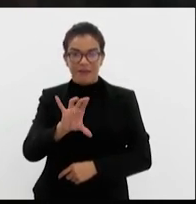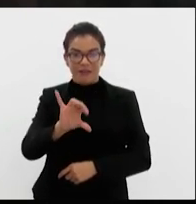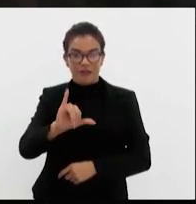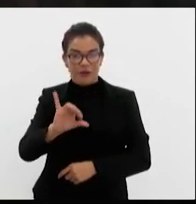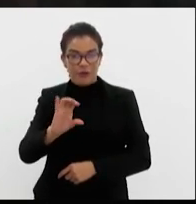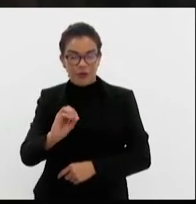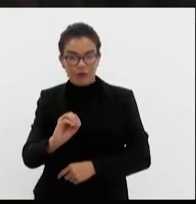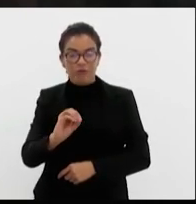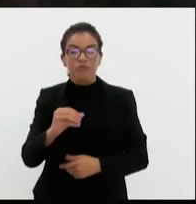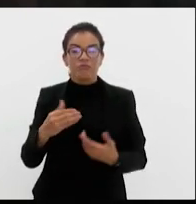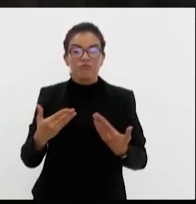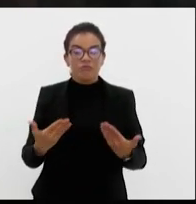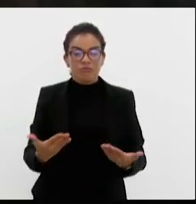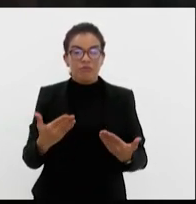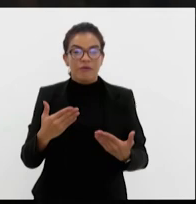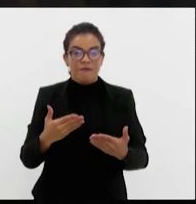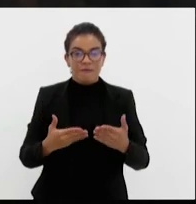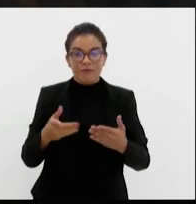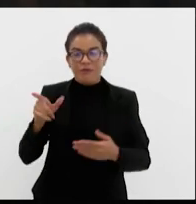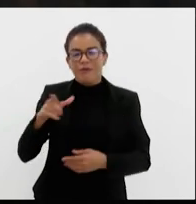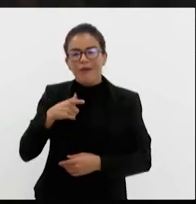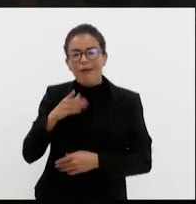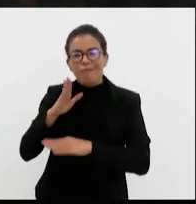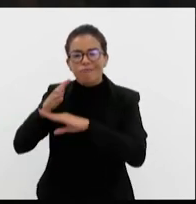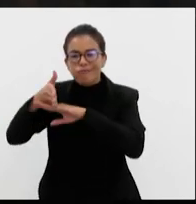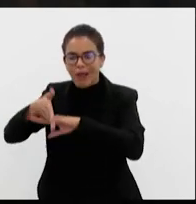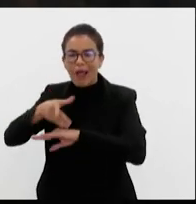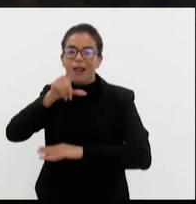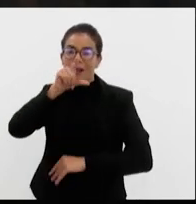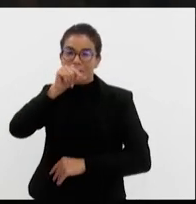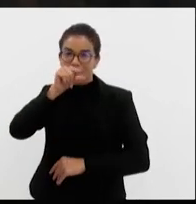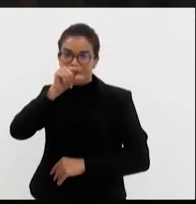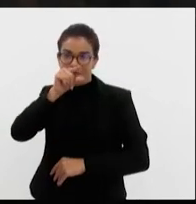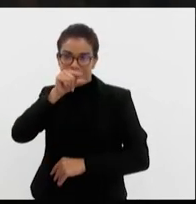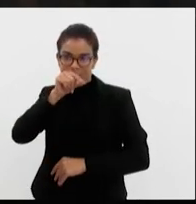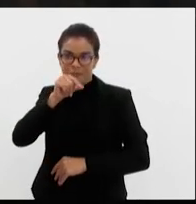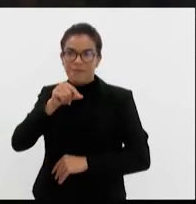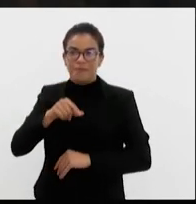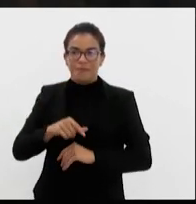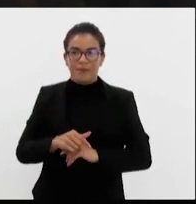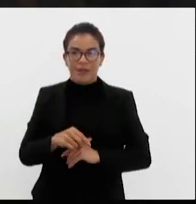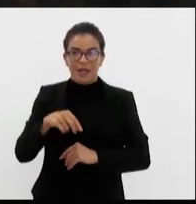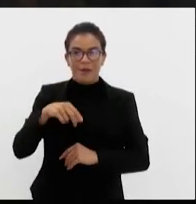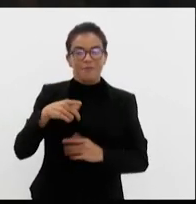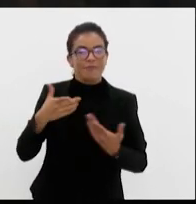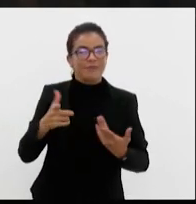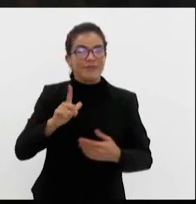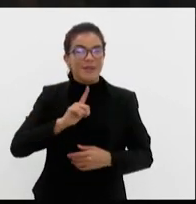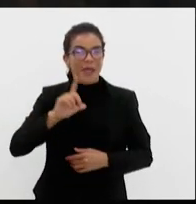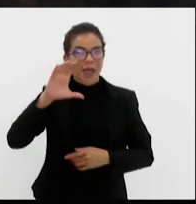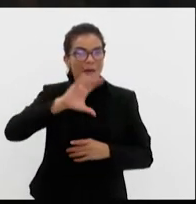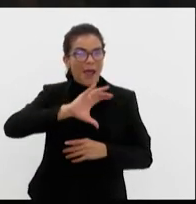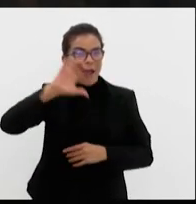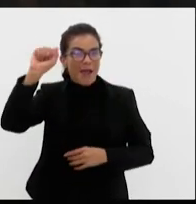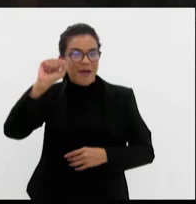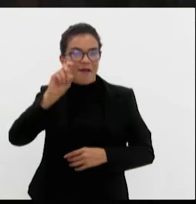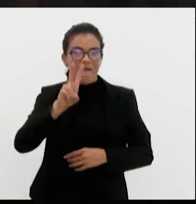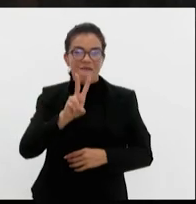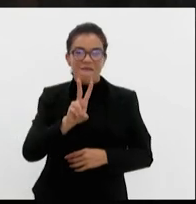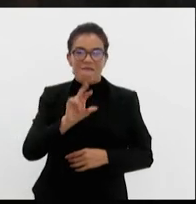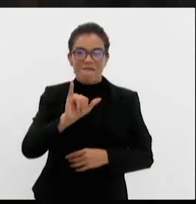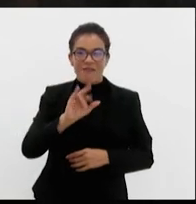Enfim, você vai a Nilópolis, tem a Beija-Flor, a campeã do carnaval foi a Viradouro,